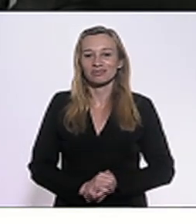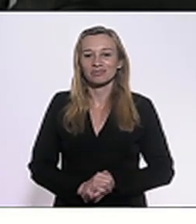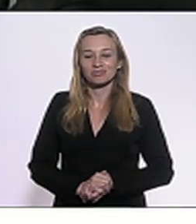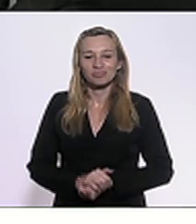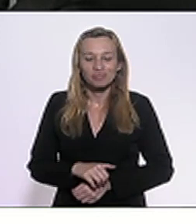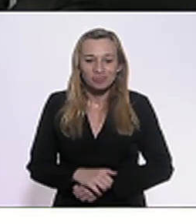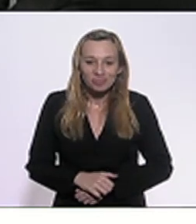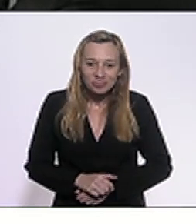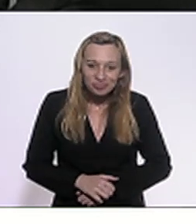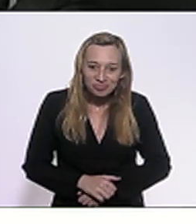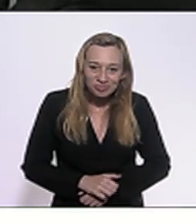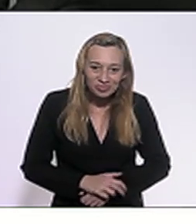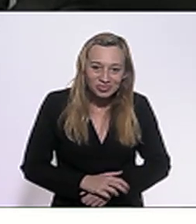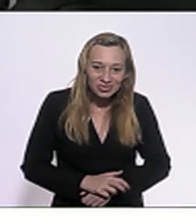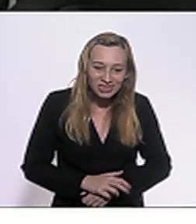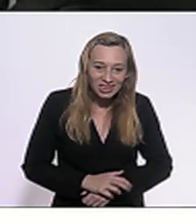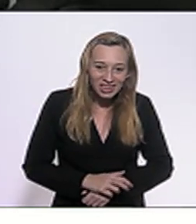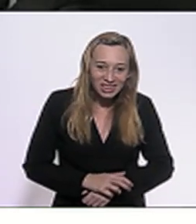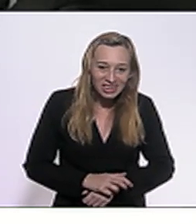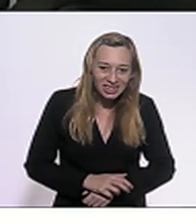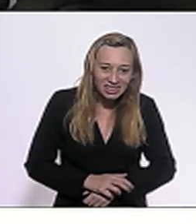de 26,3